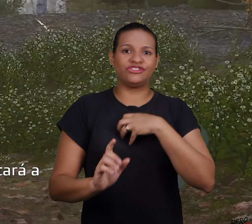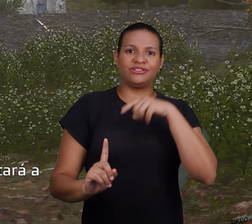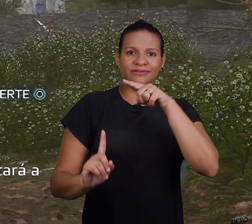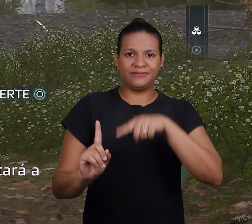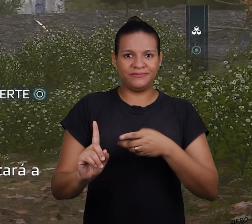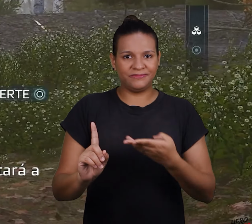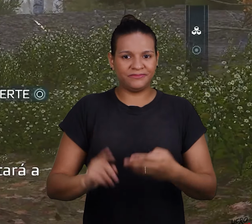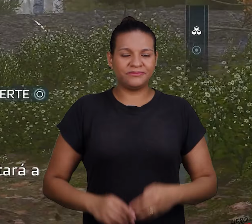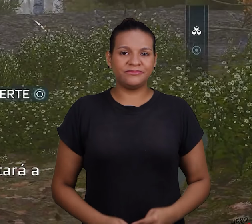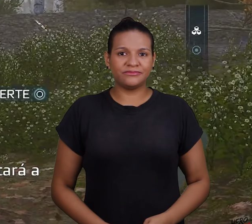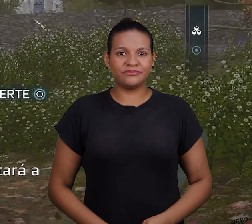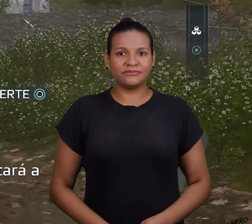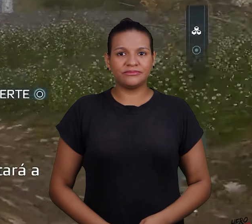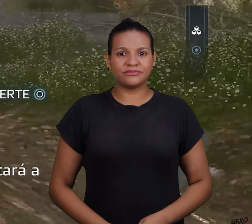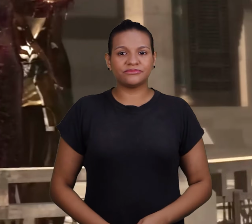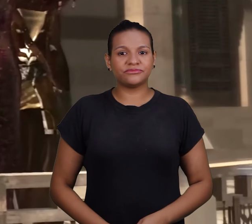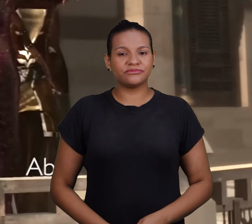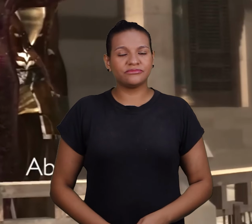Oriente em caricaturas.